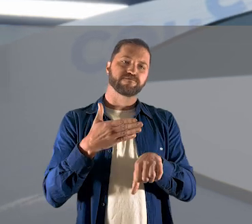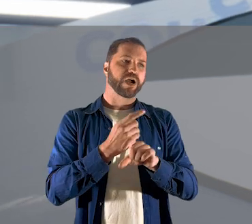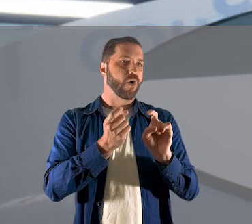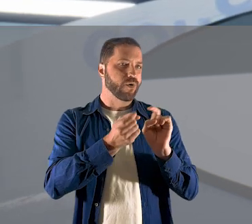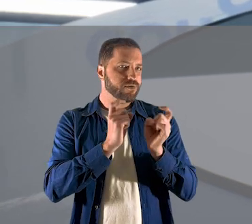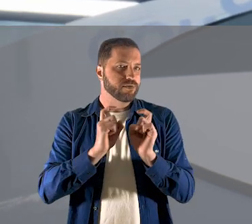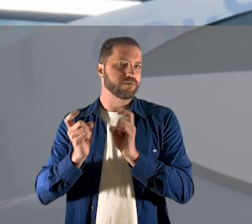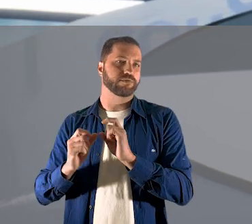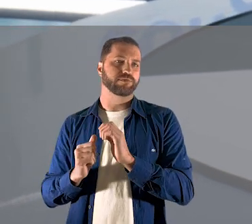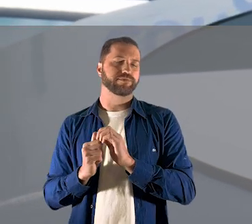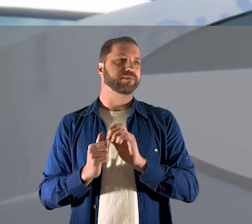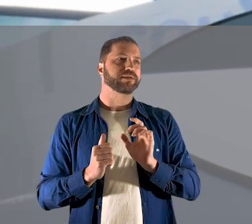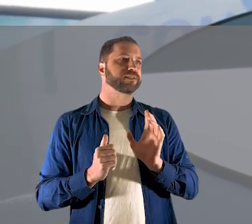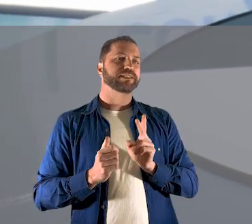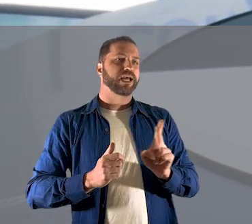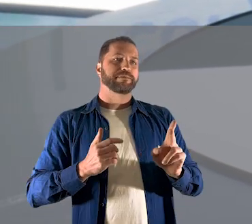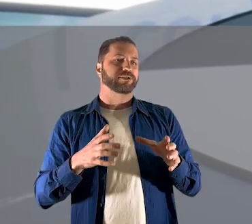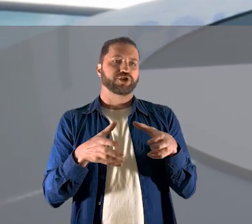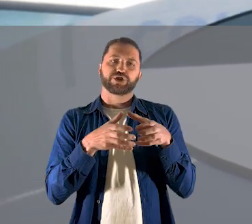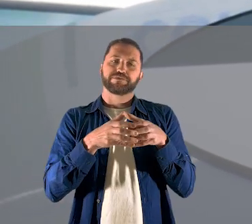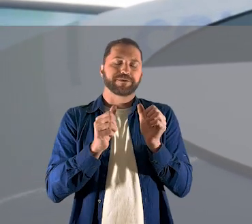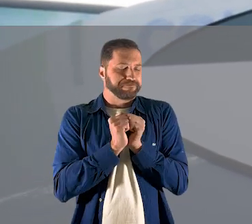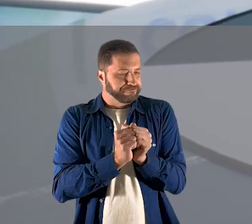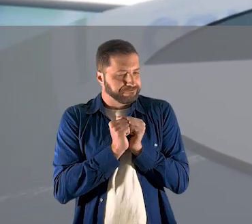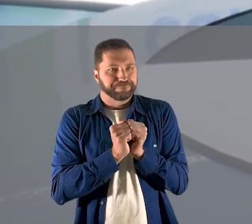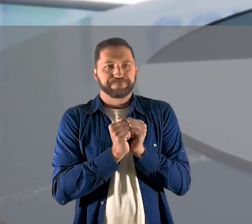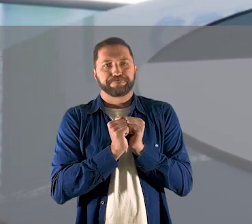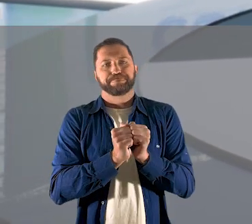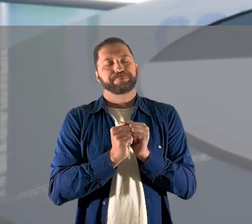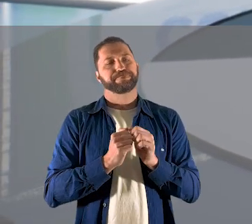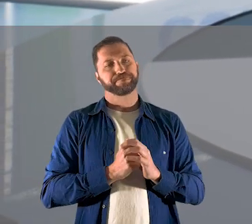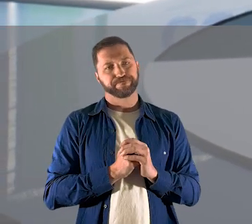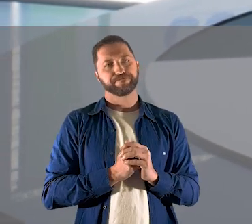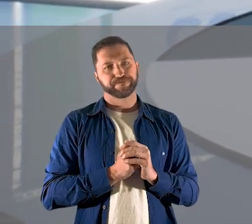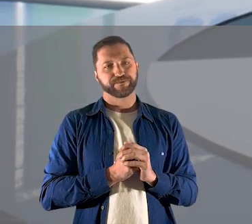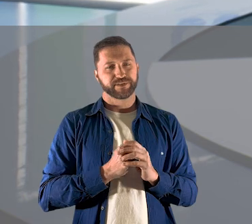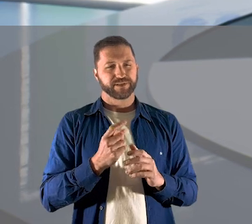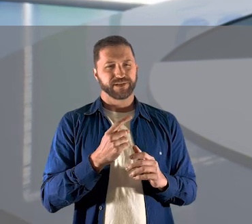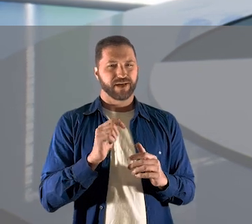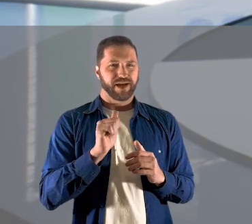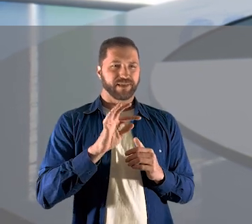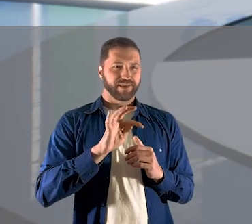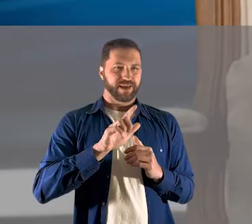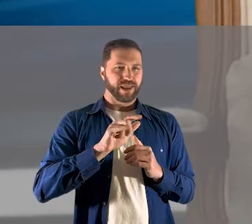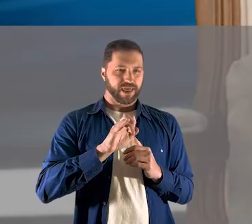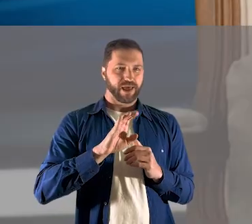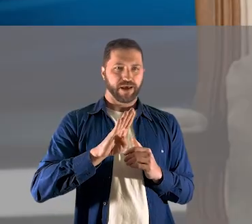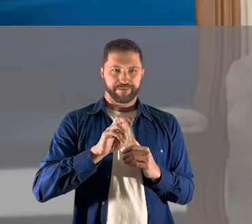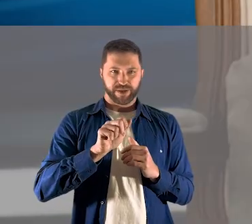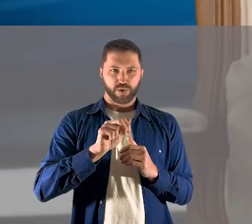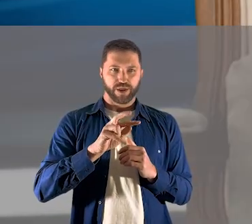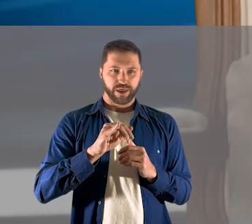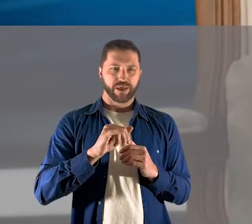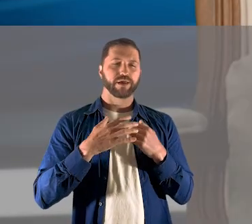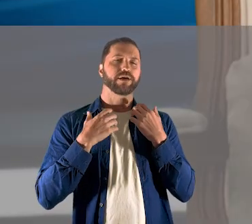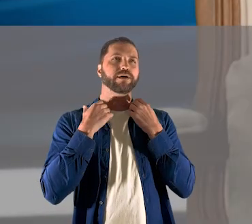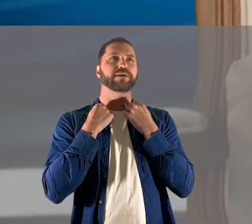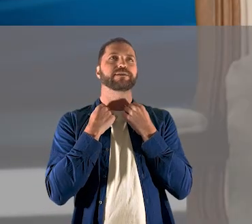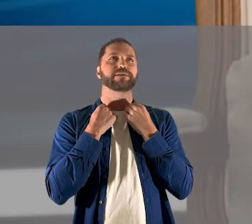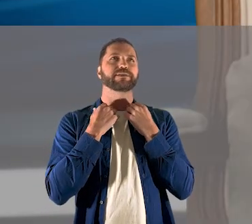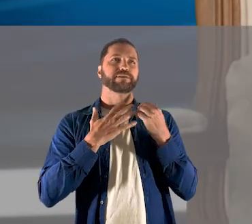estar presente com time várias reuniões mas eu construo tudo com meu time que nós